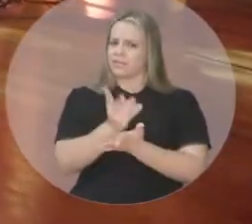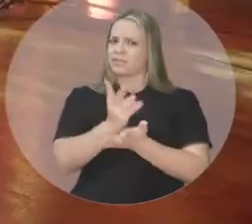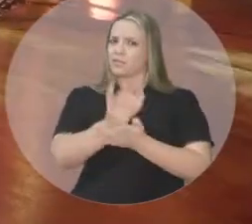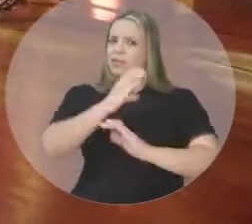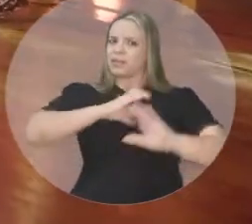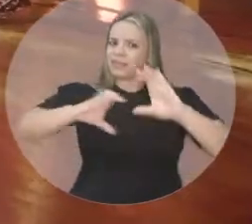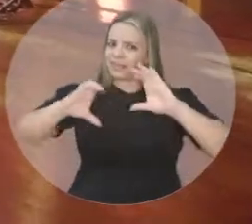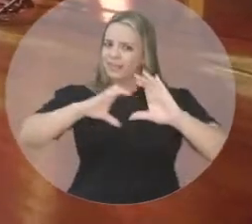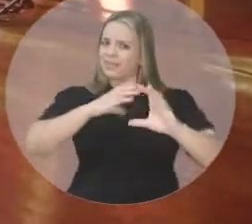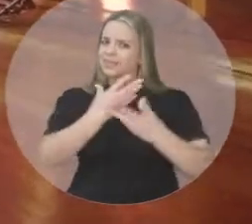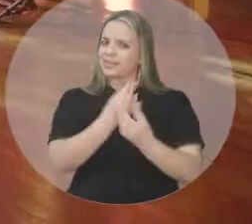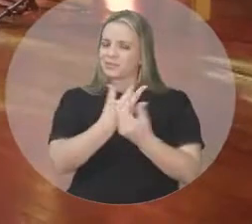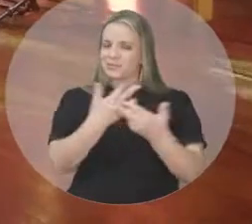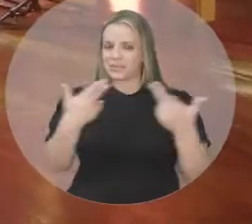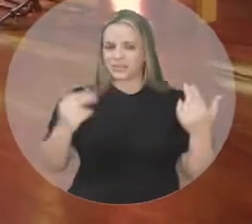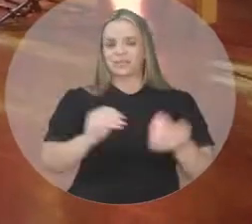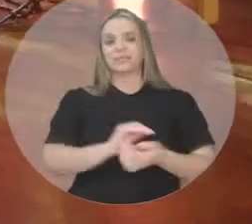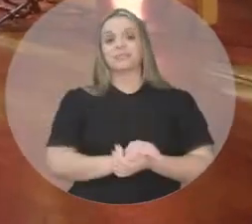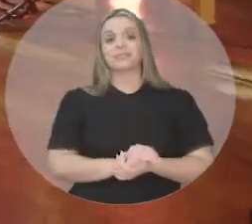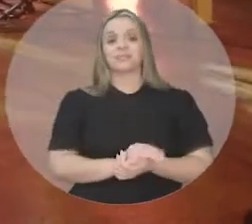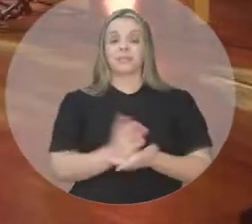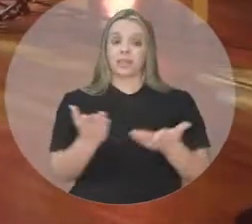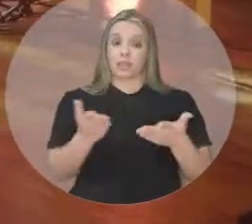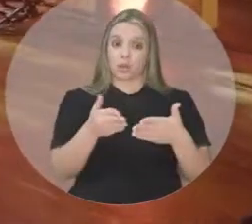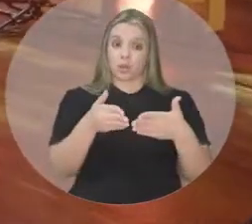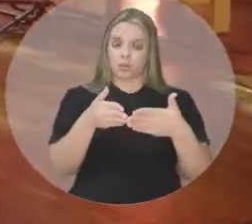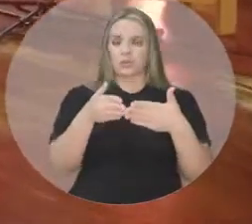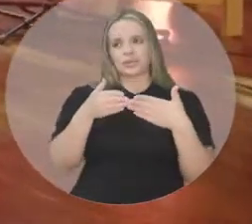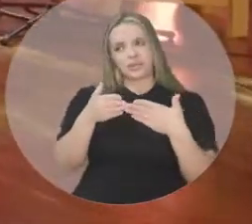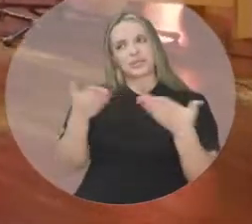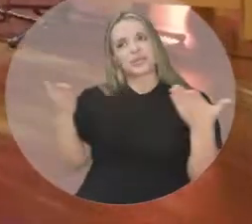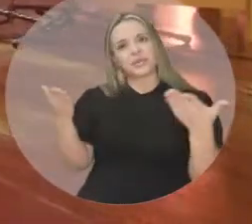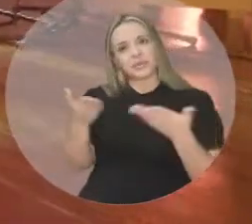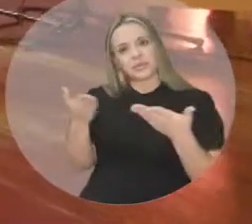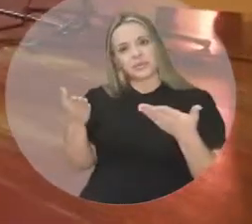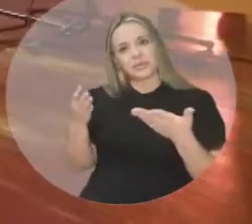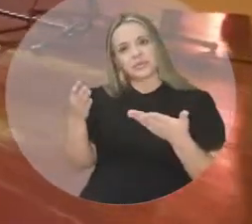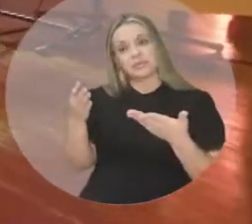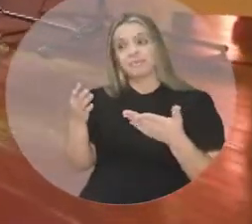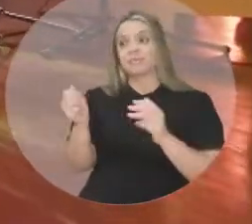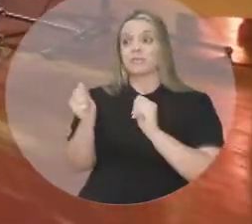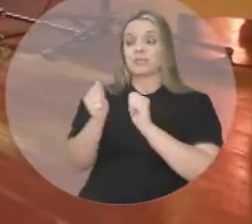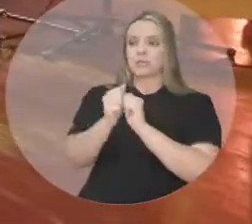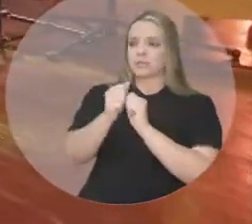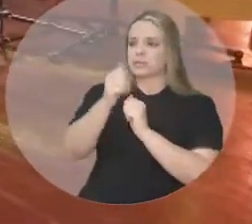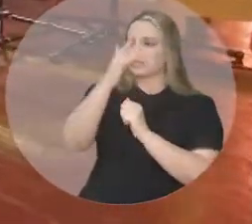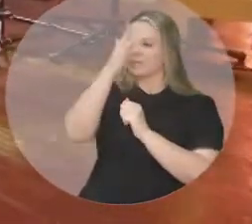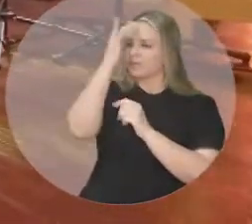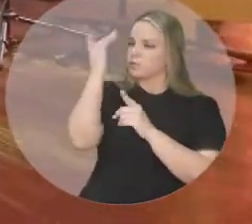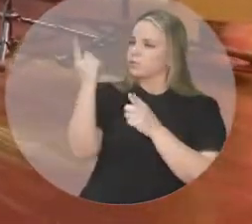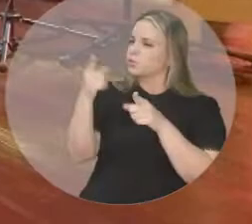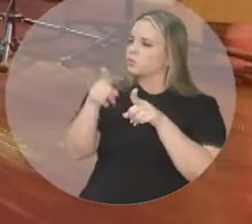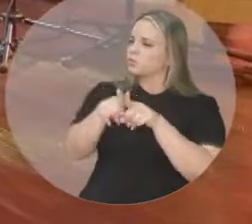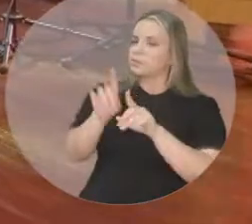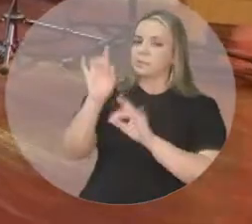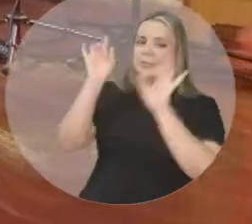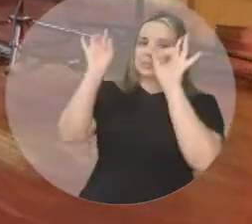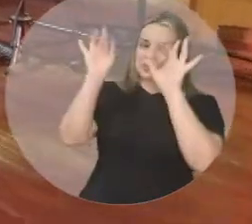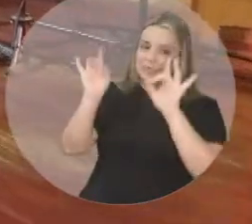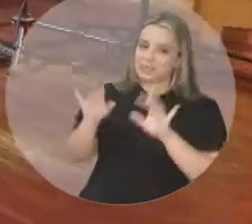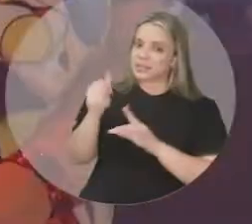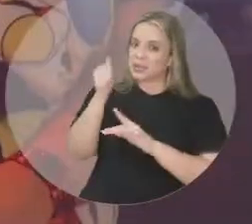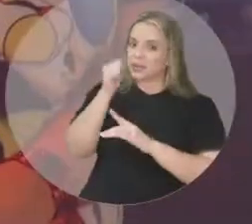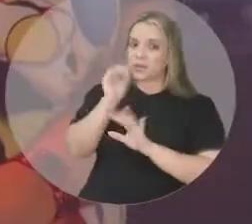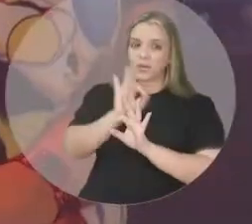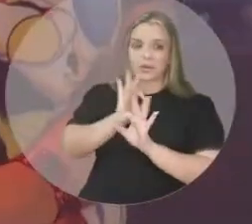que estava no fundo do poço essa cultura, que ninguém via falar mais em cururu e siriri. E eu fui lutando para